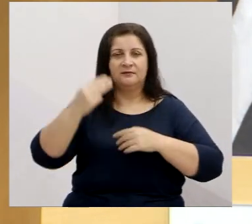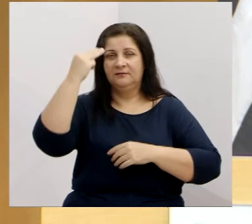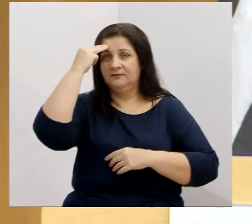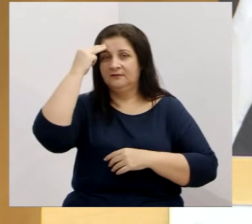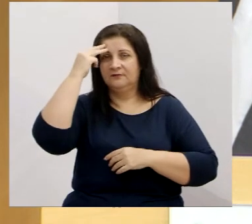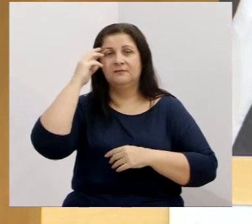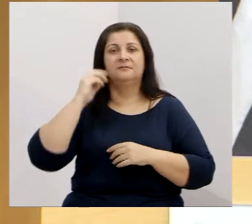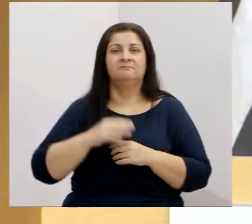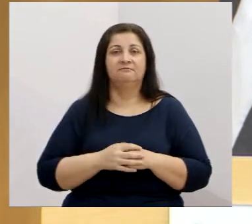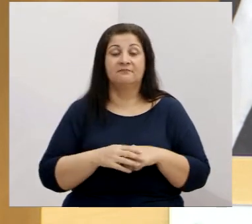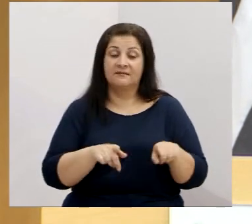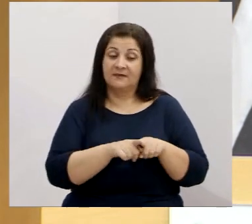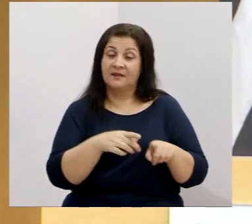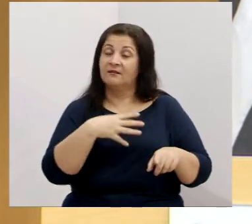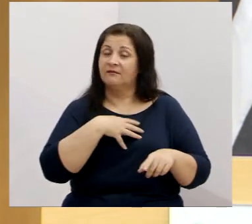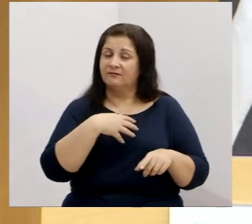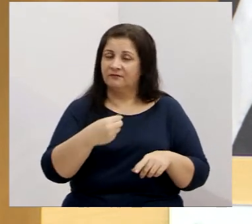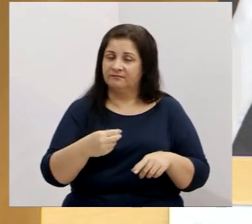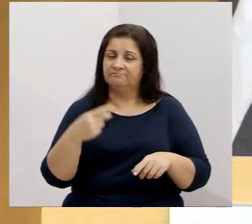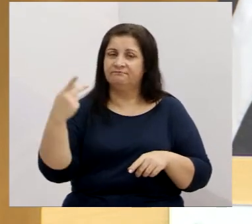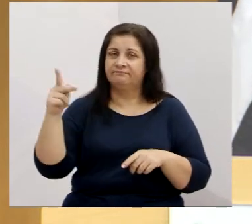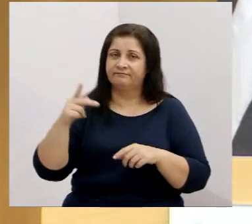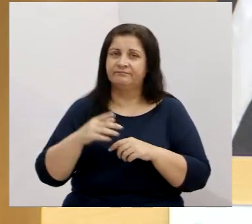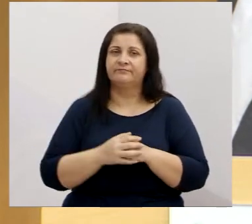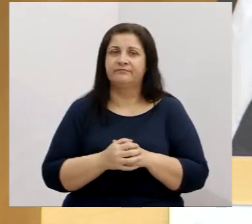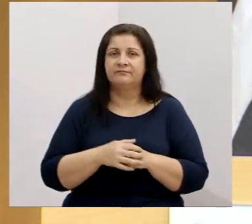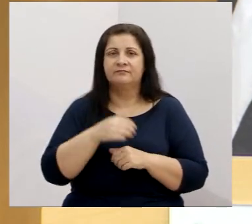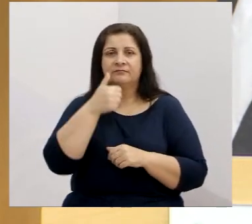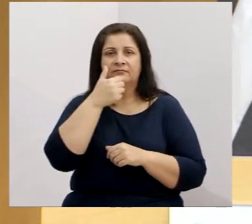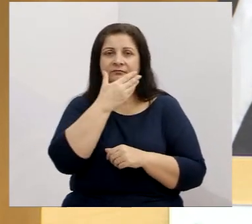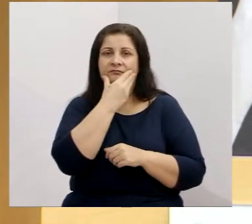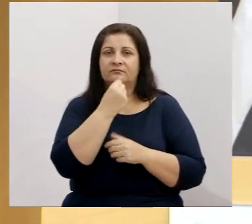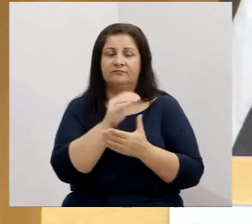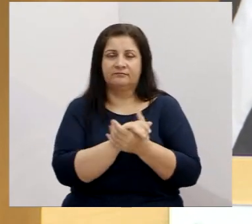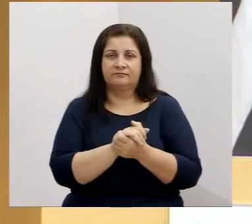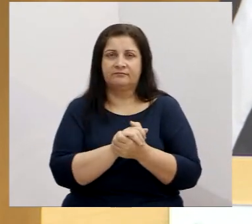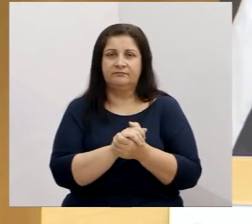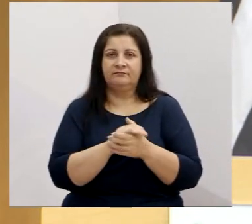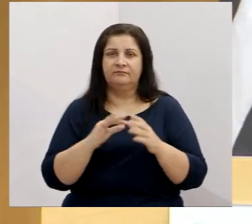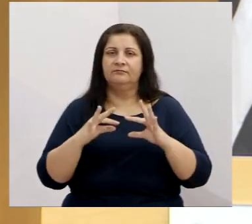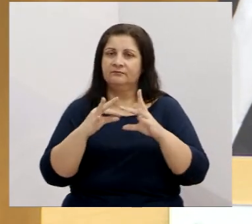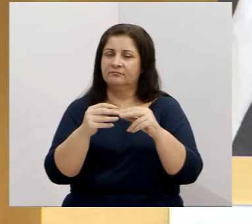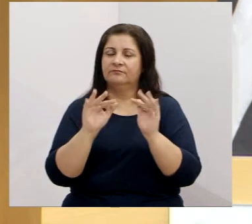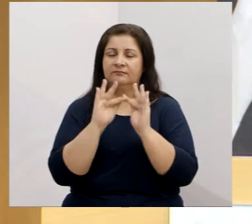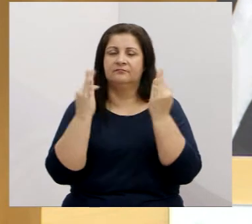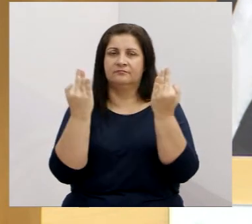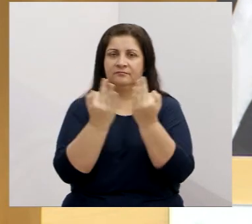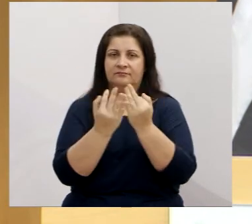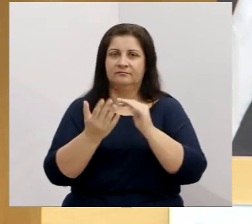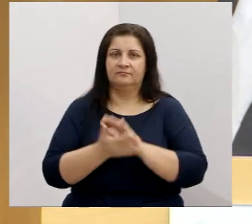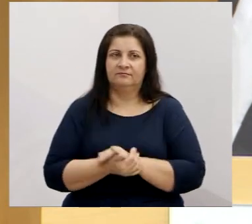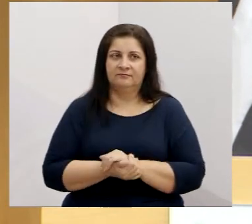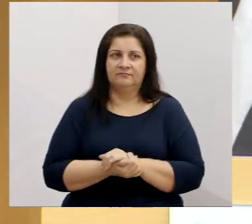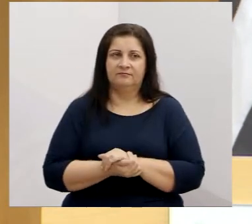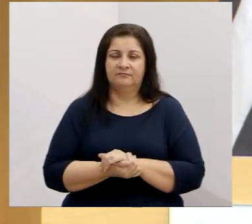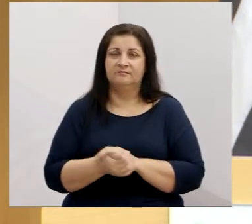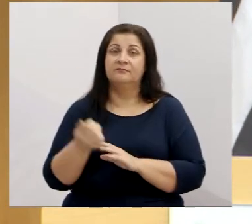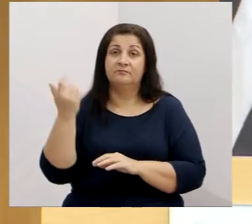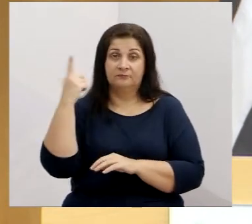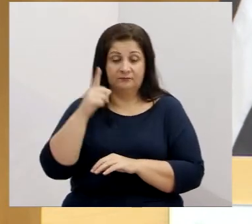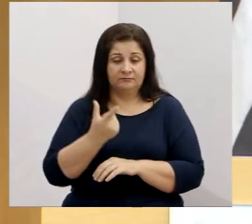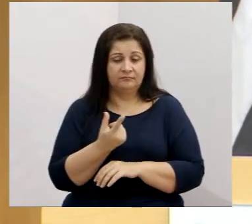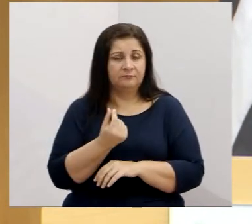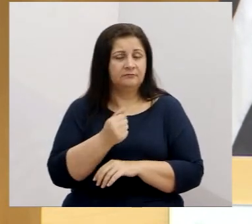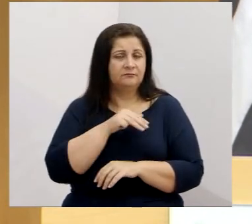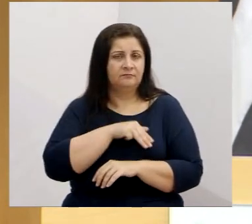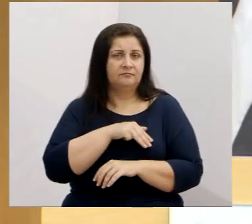para os seus filhos para seus o seu marido para sua família não todo e girar geração de